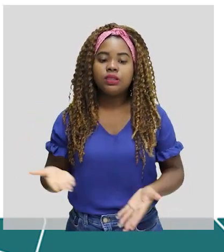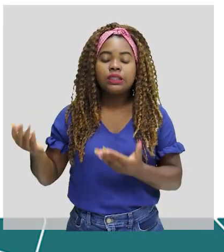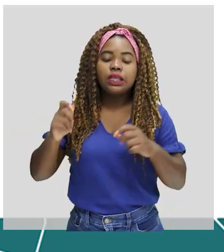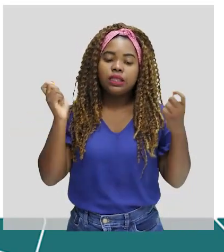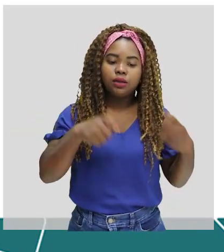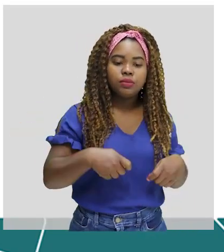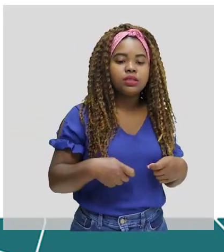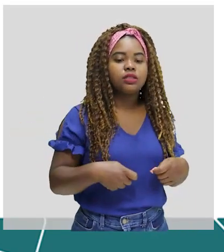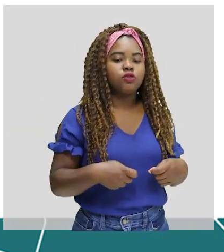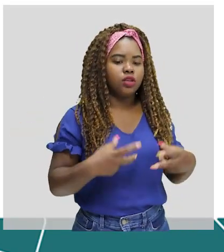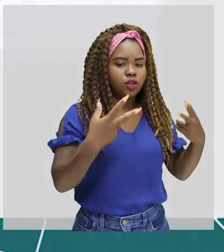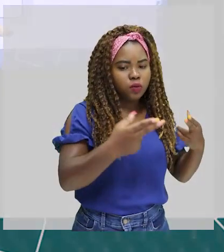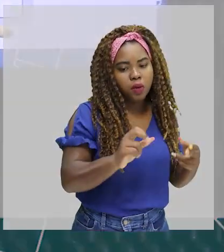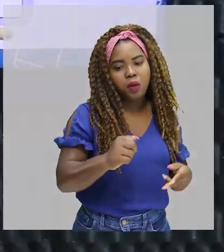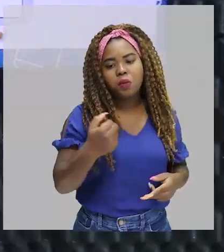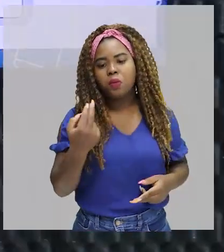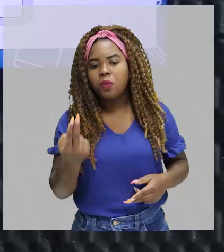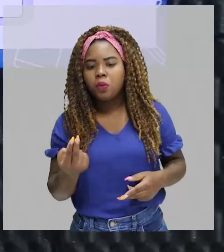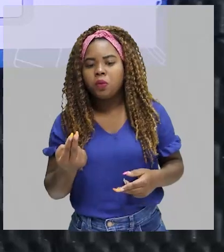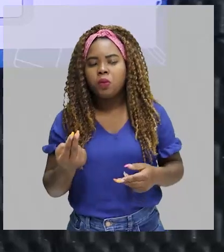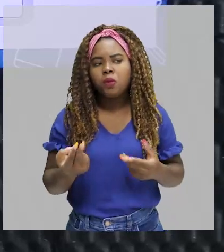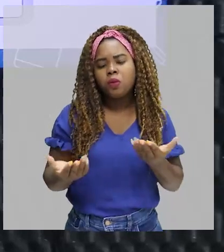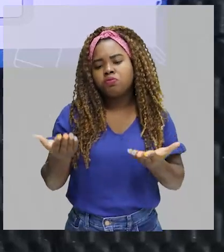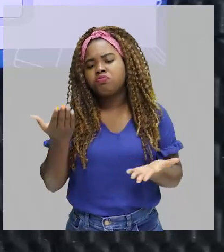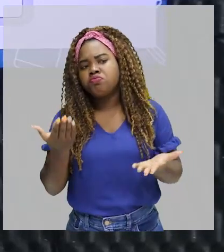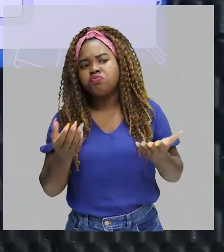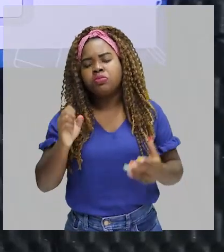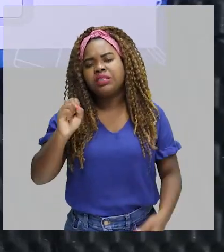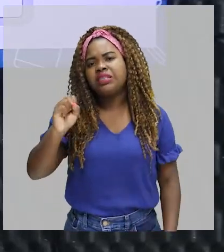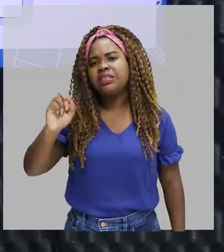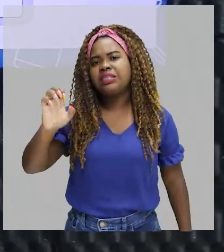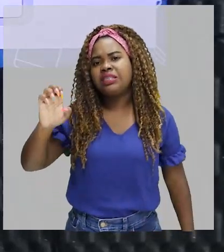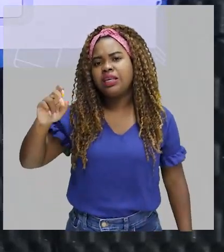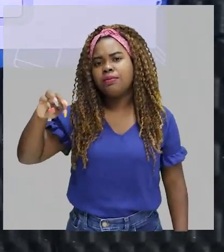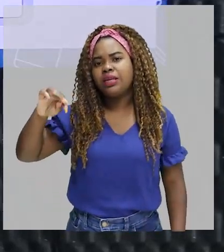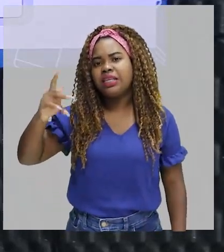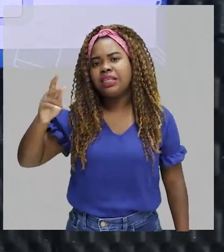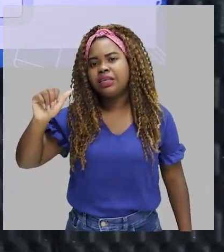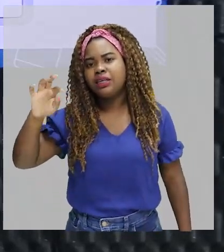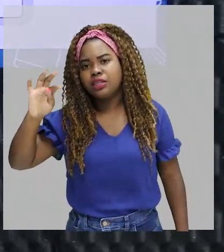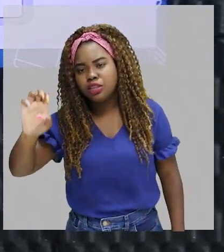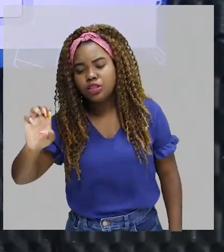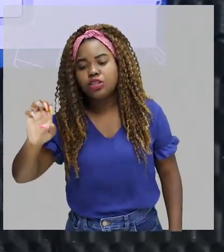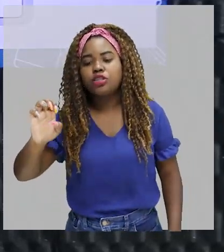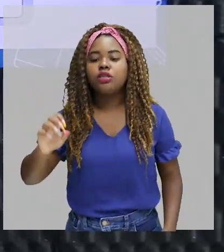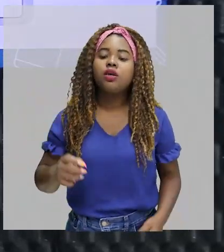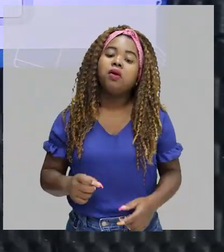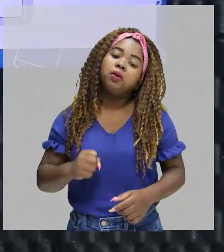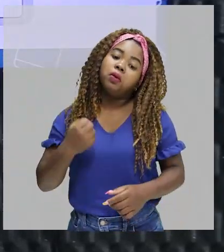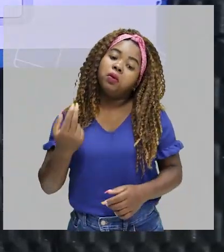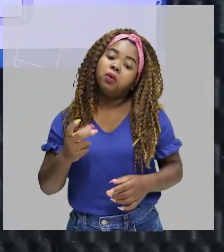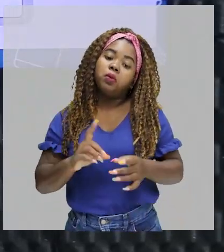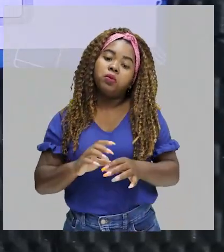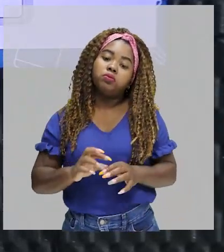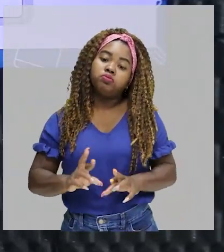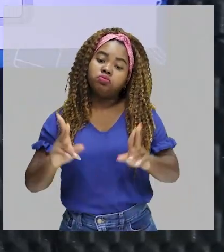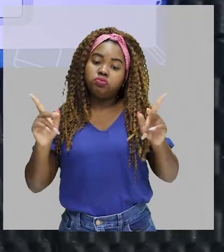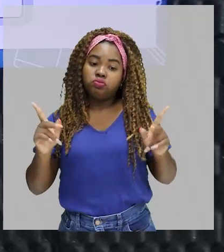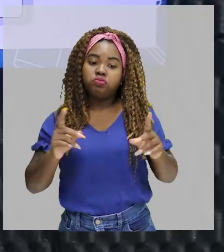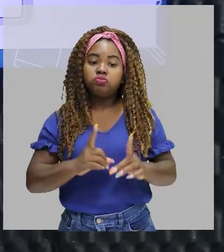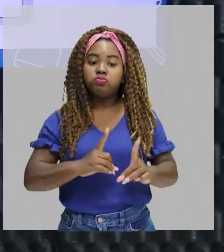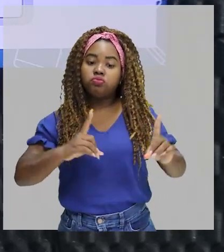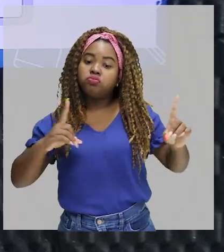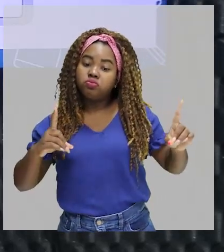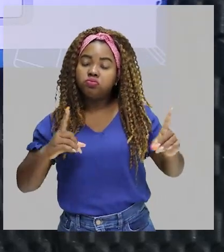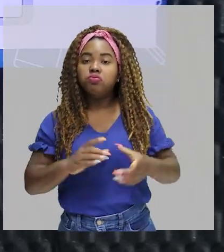idênticas, semelhantes ou distantes. São as três formas ou os três tipos de cognatas que eu posso utilizar. O